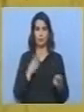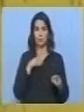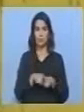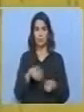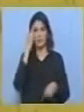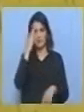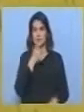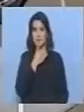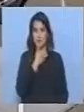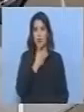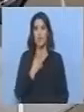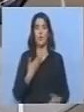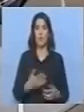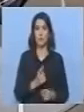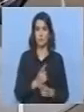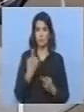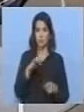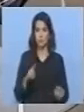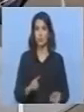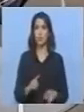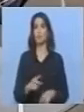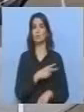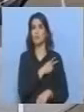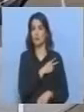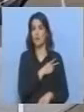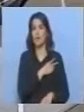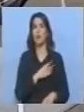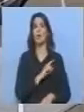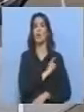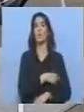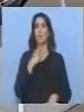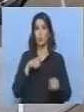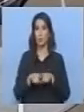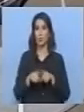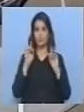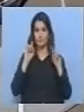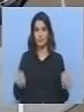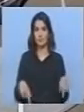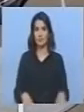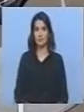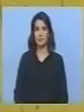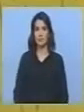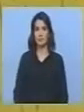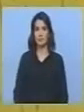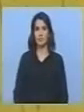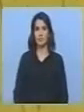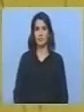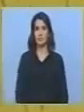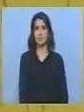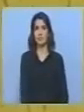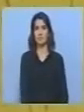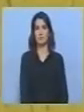decisão, ainda hoje também professores universitários, o poder político faz orelhas moucas? Eu diria